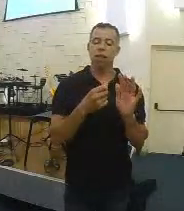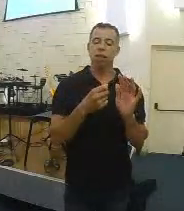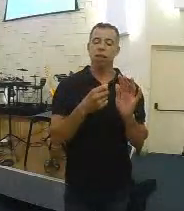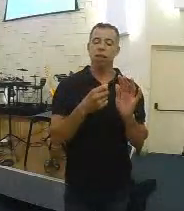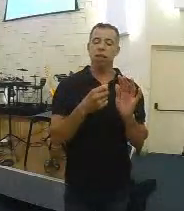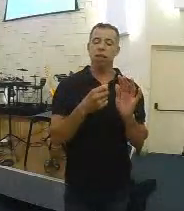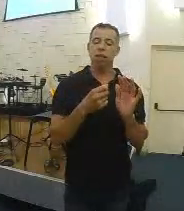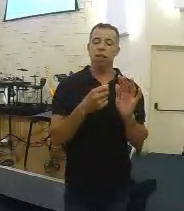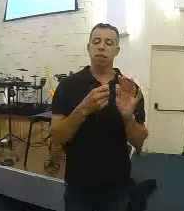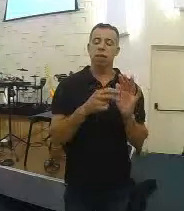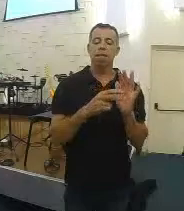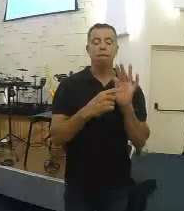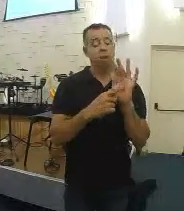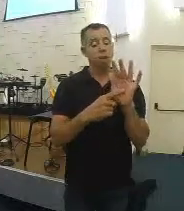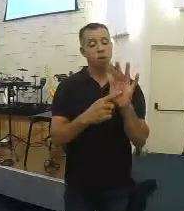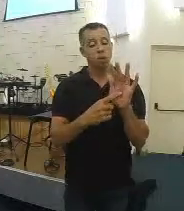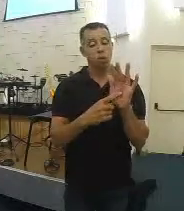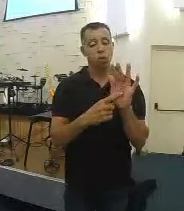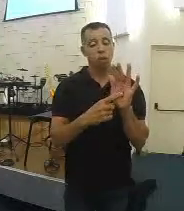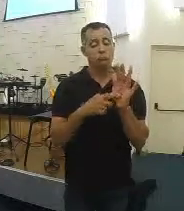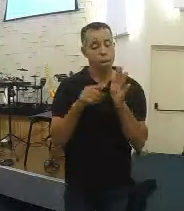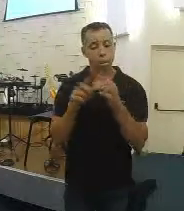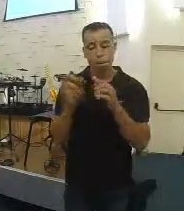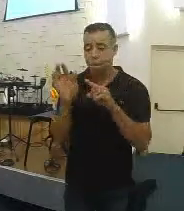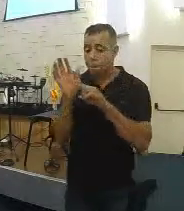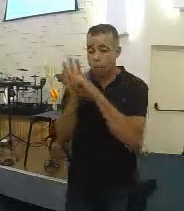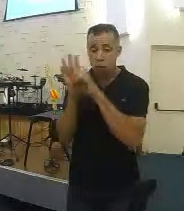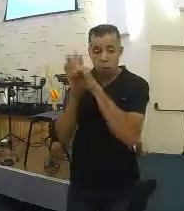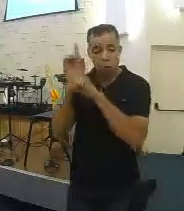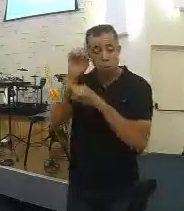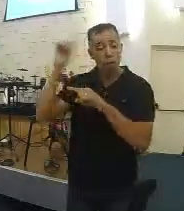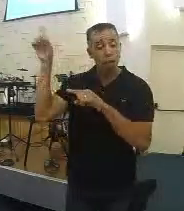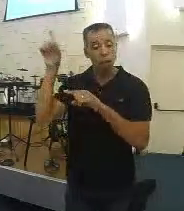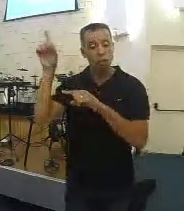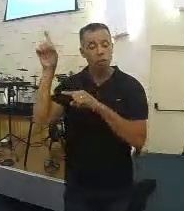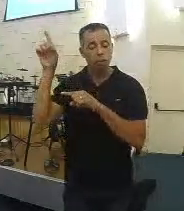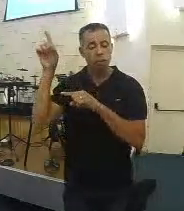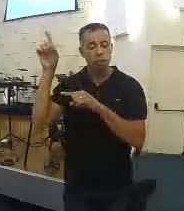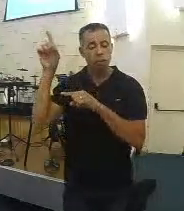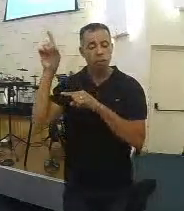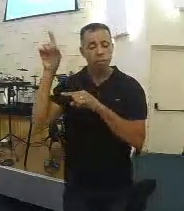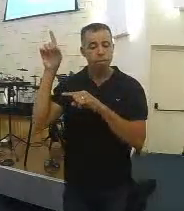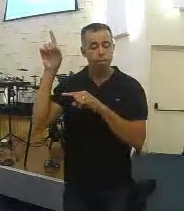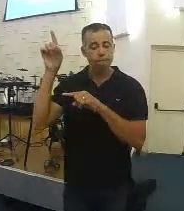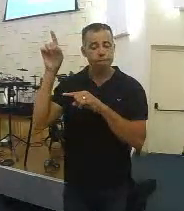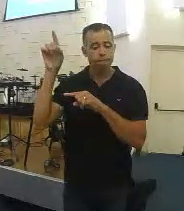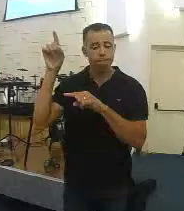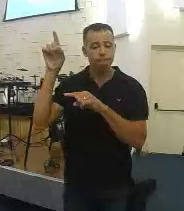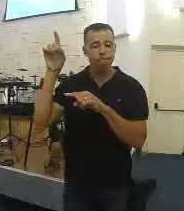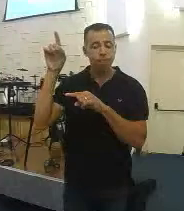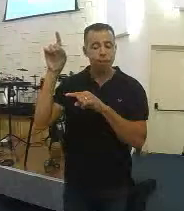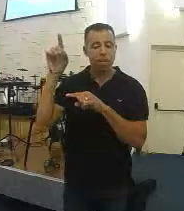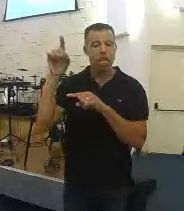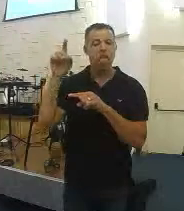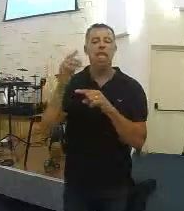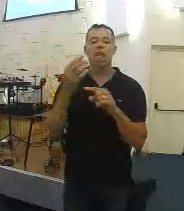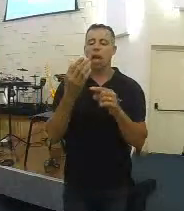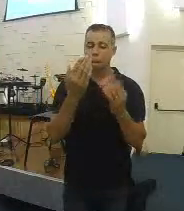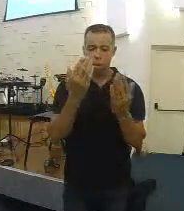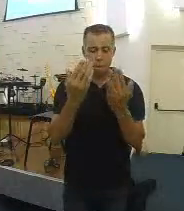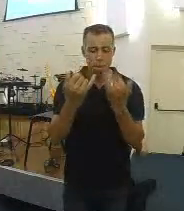Deus, para que saibamos se prosperará o caminho que levamos. Irmãos, parece demais com a religiosidade dos nossos